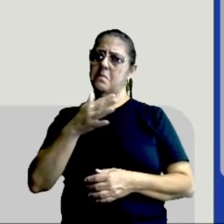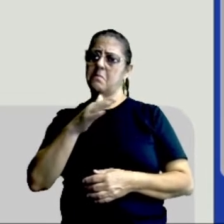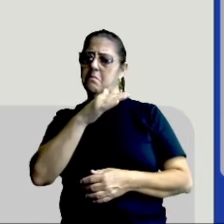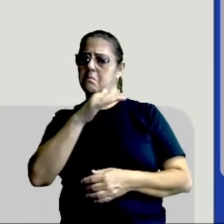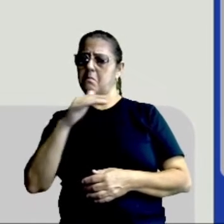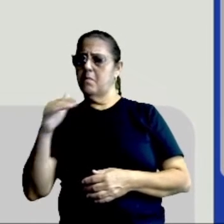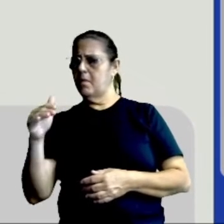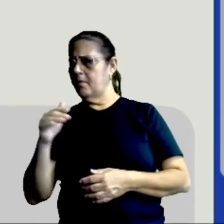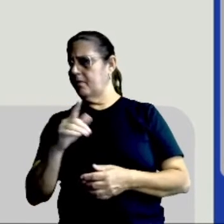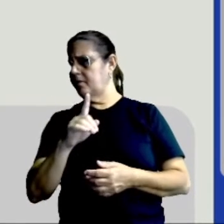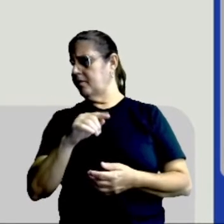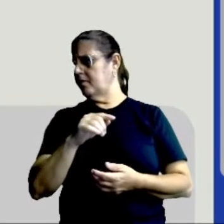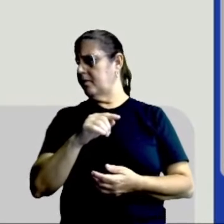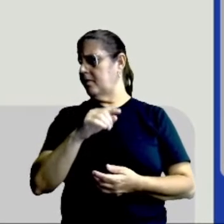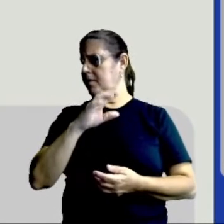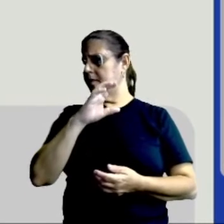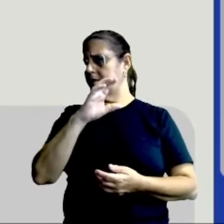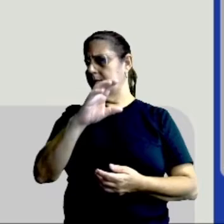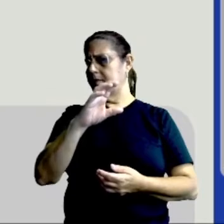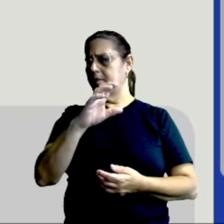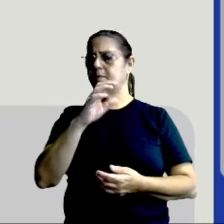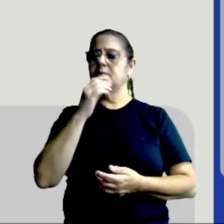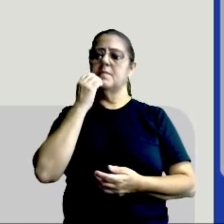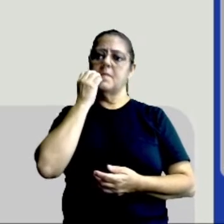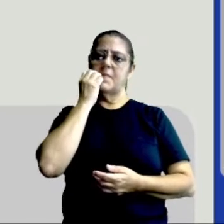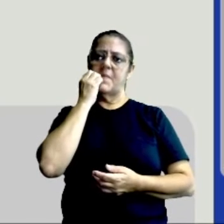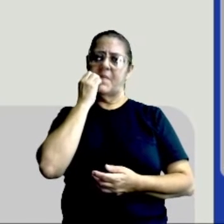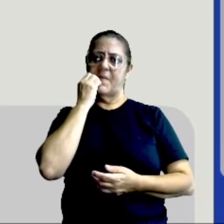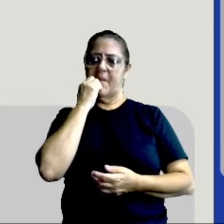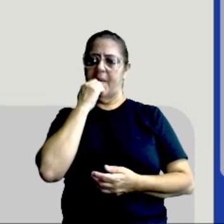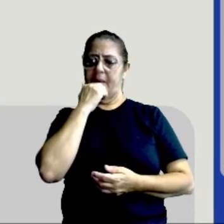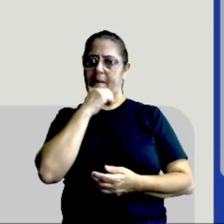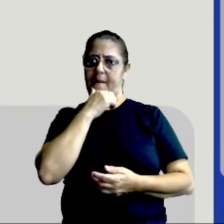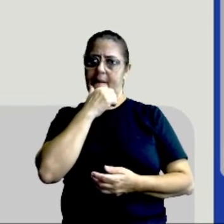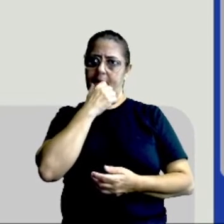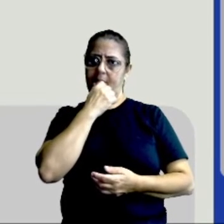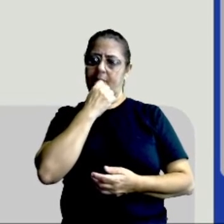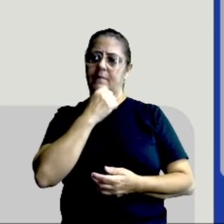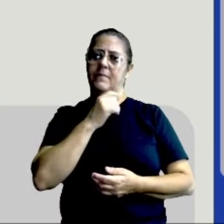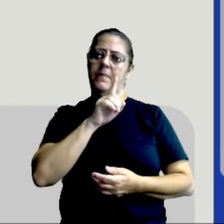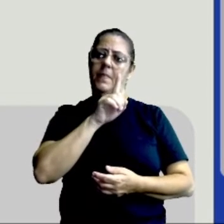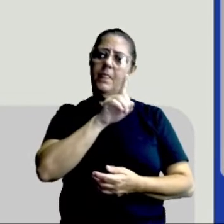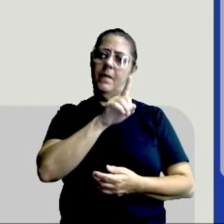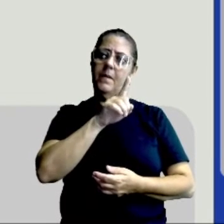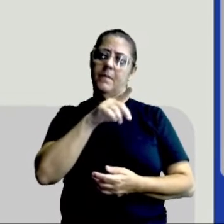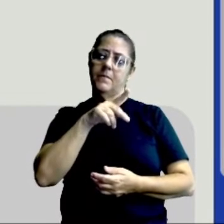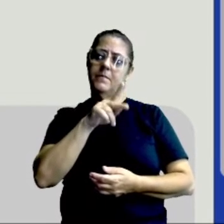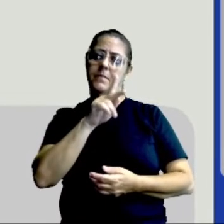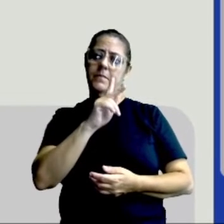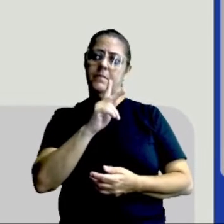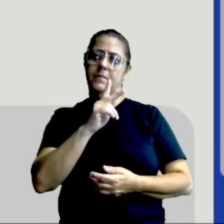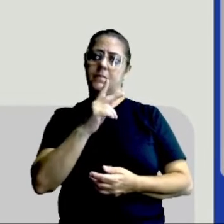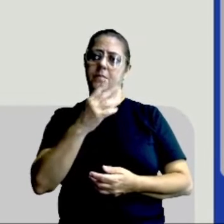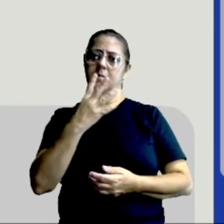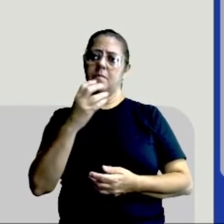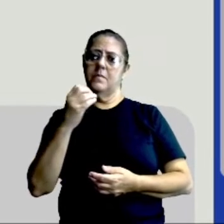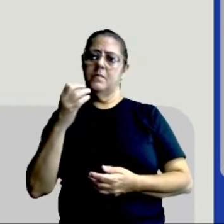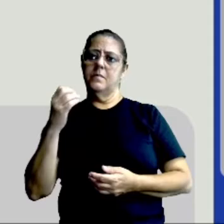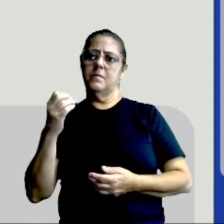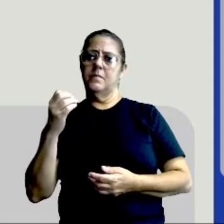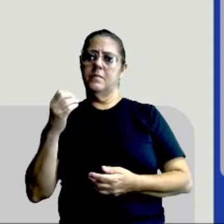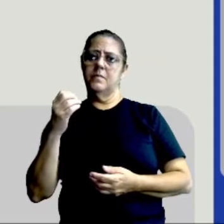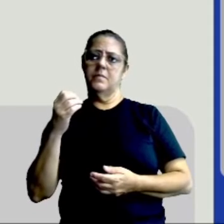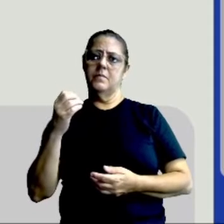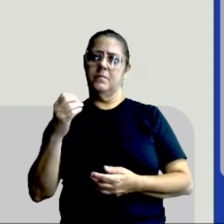Então, a resposta correta aqui é letra C. 1 quilo e 400 gramas tem um